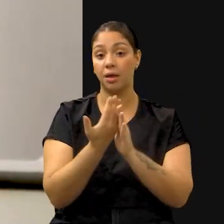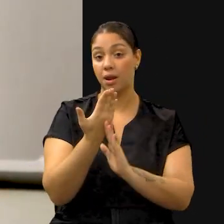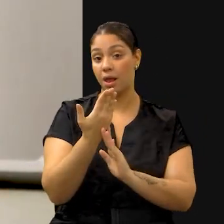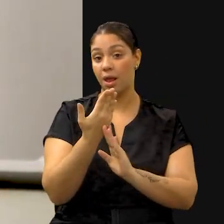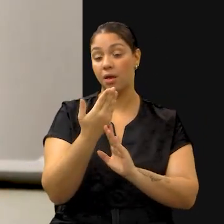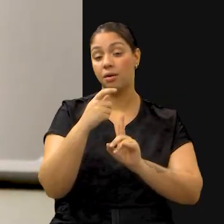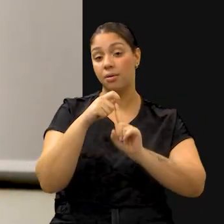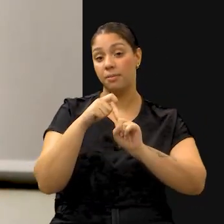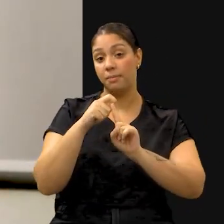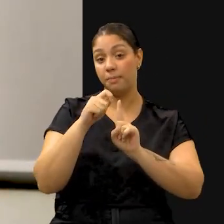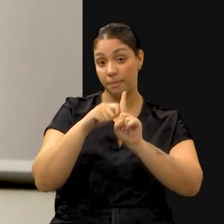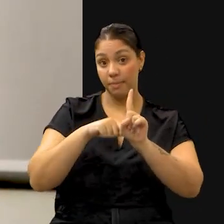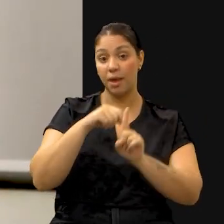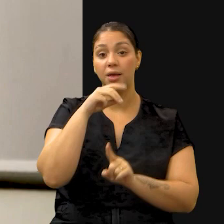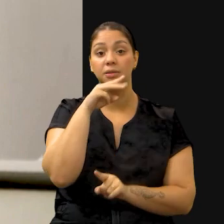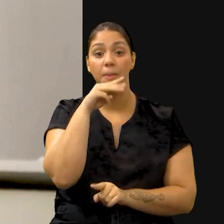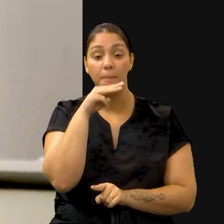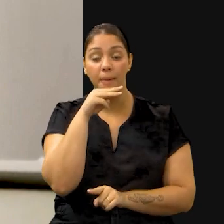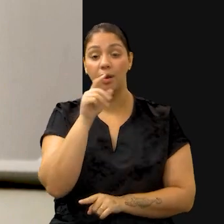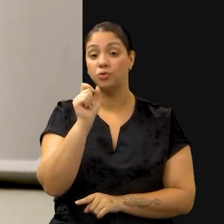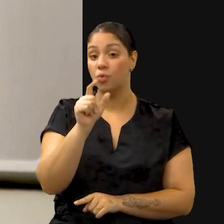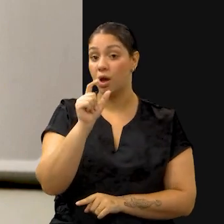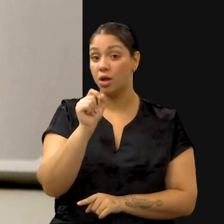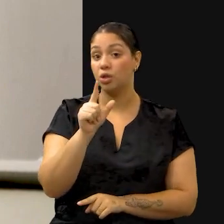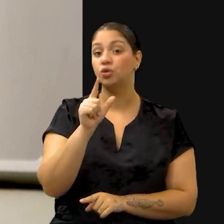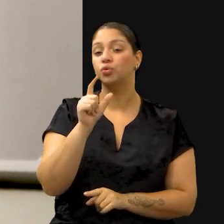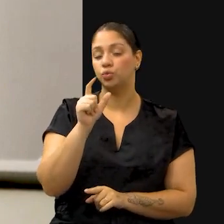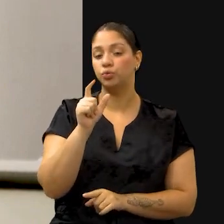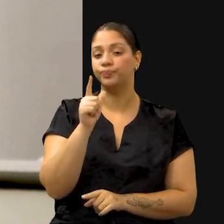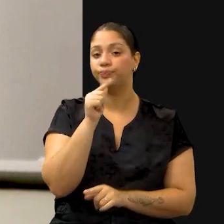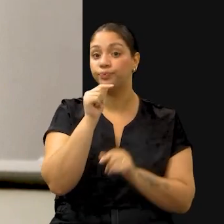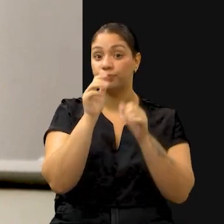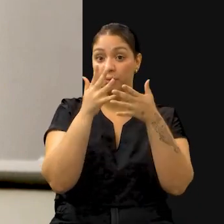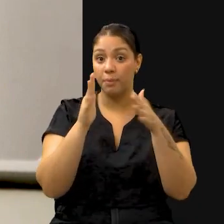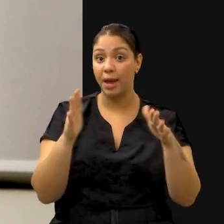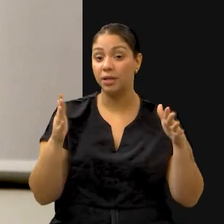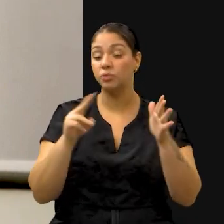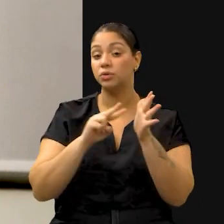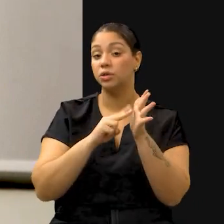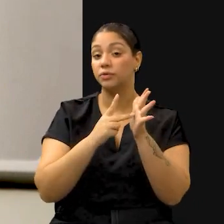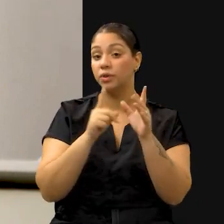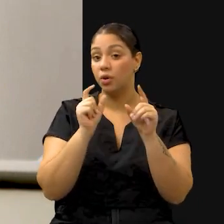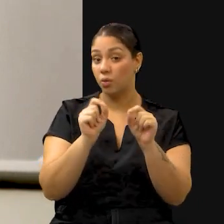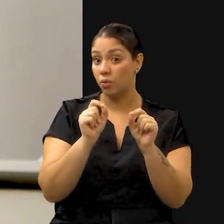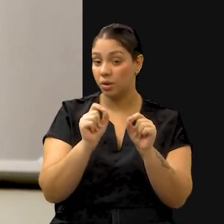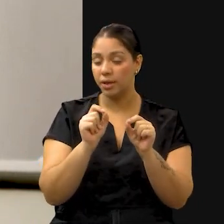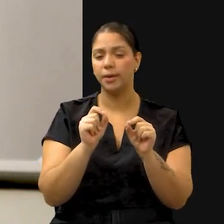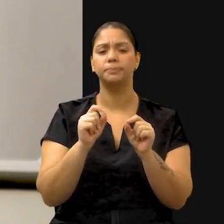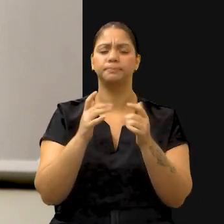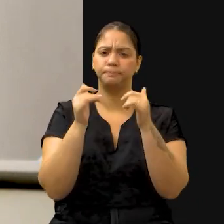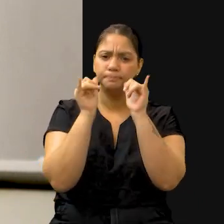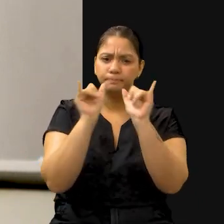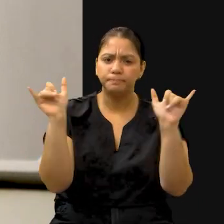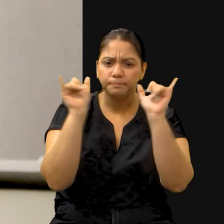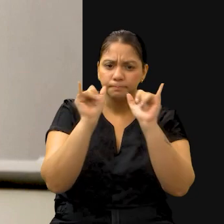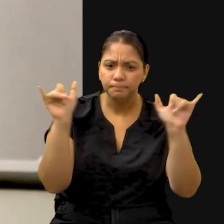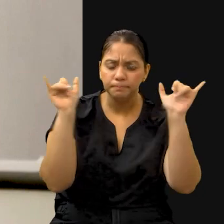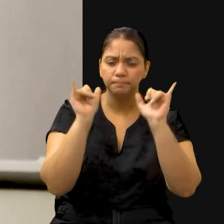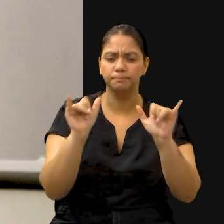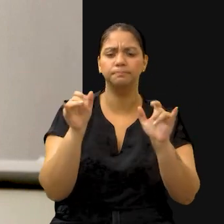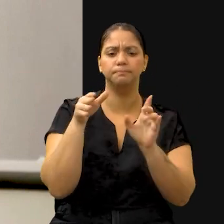Março Azul realmente é direcionado à prevenção, né? À publicação de informações,